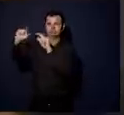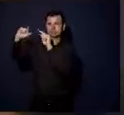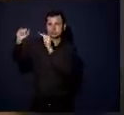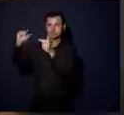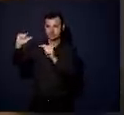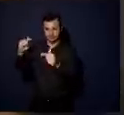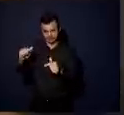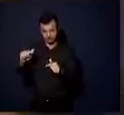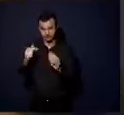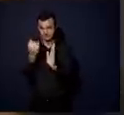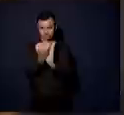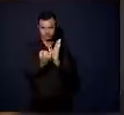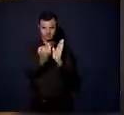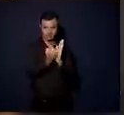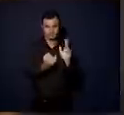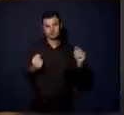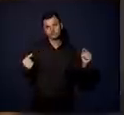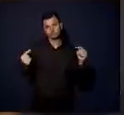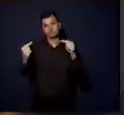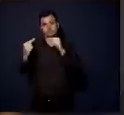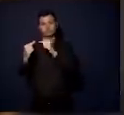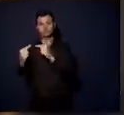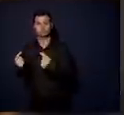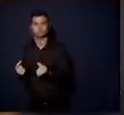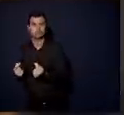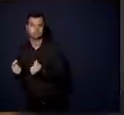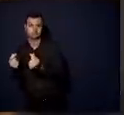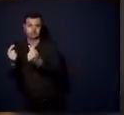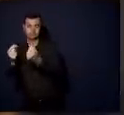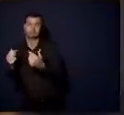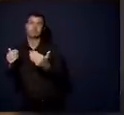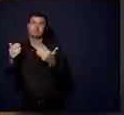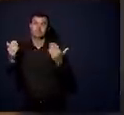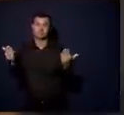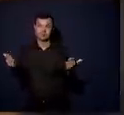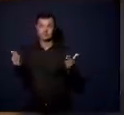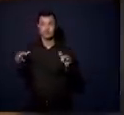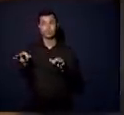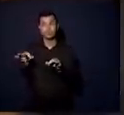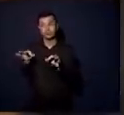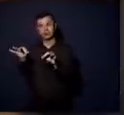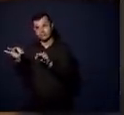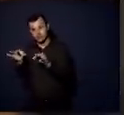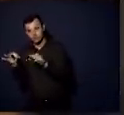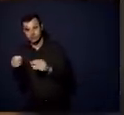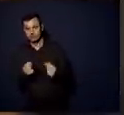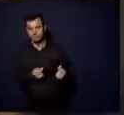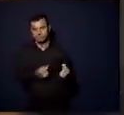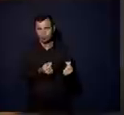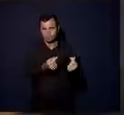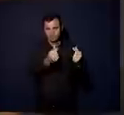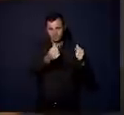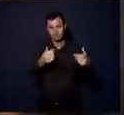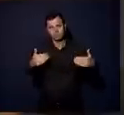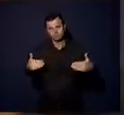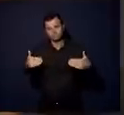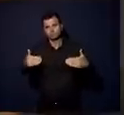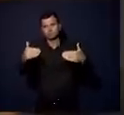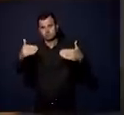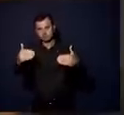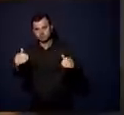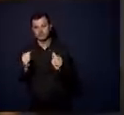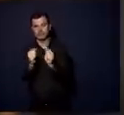fiscal elas são efetuadas via orçamento então o planejamento e orçamento nosso ministério tem